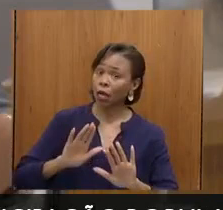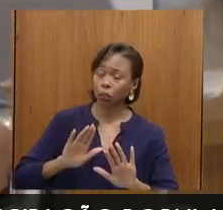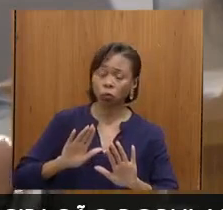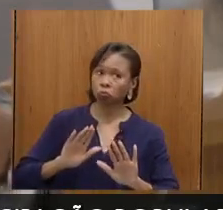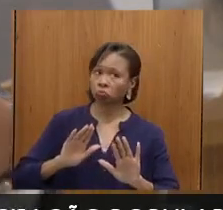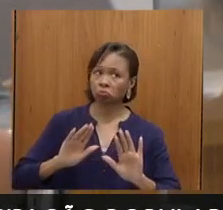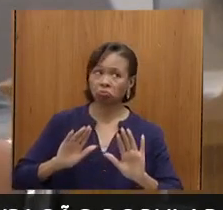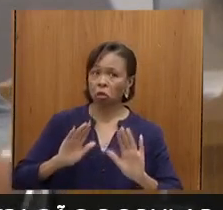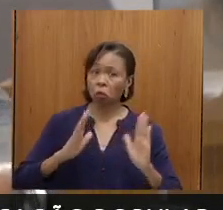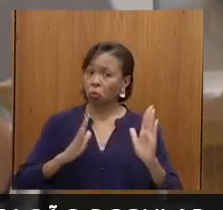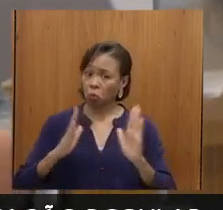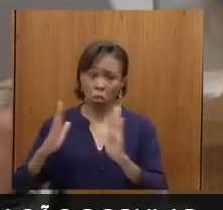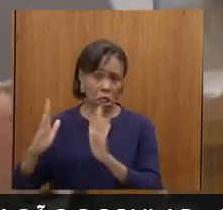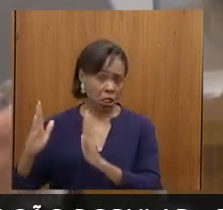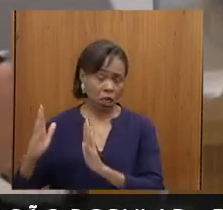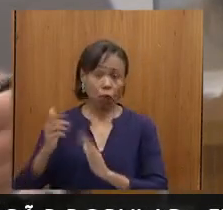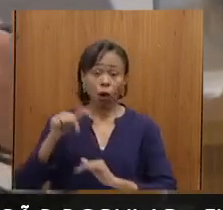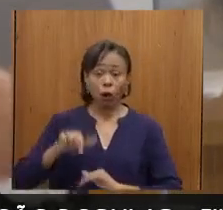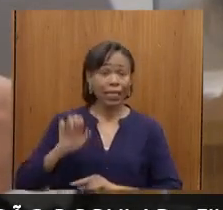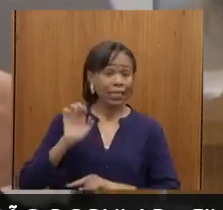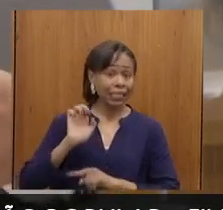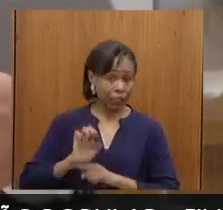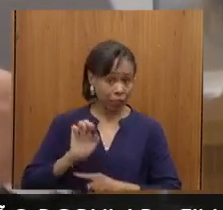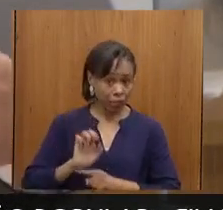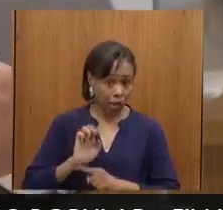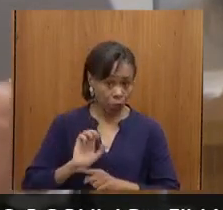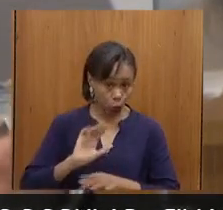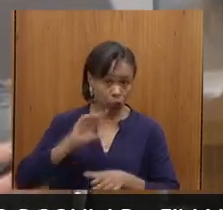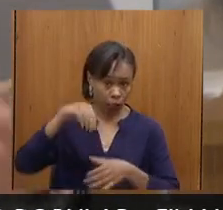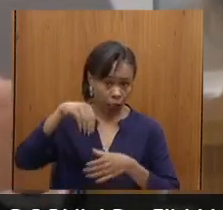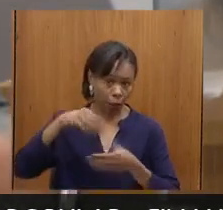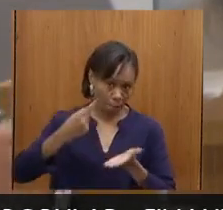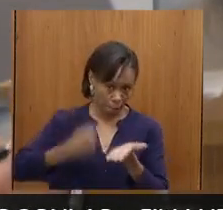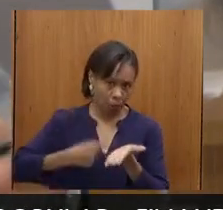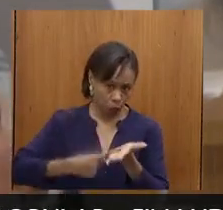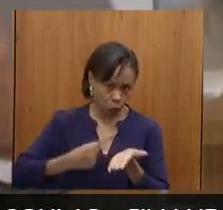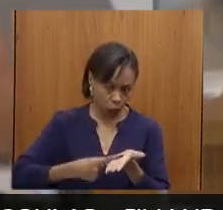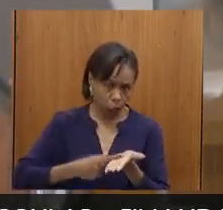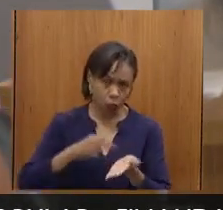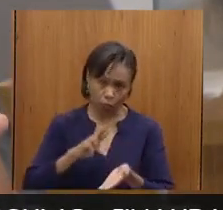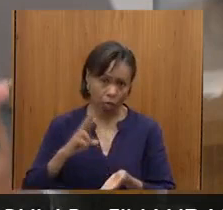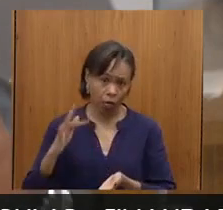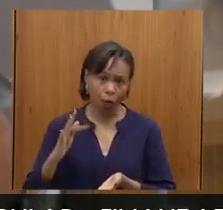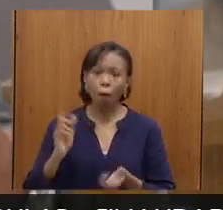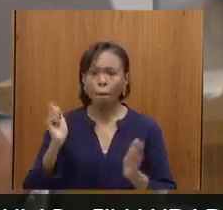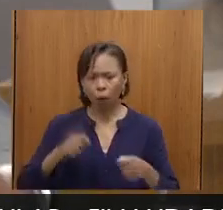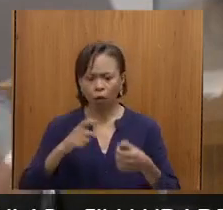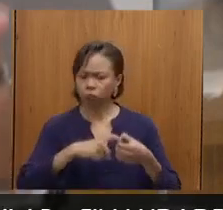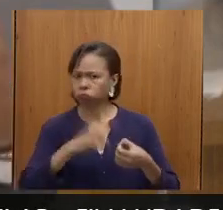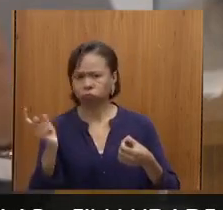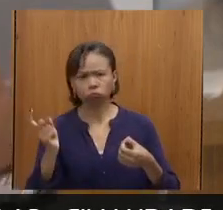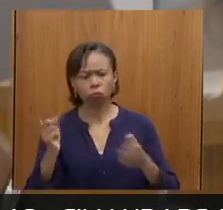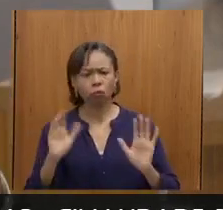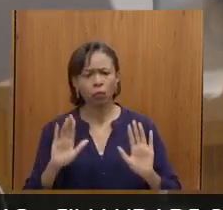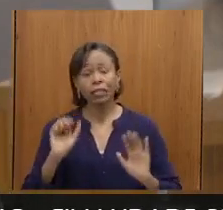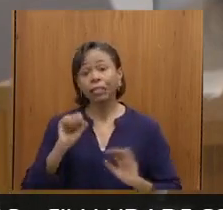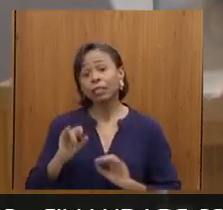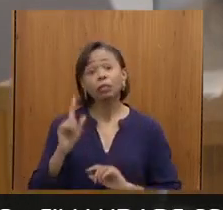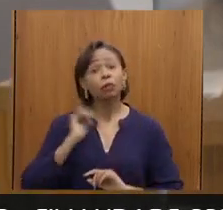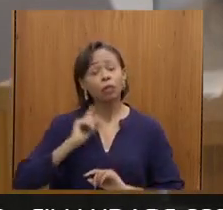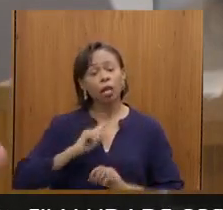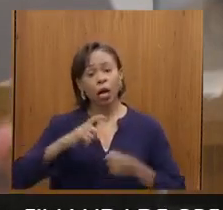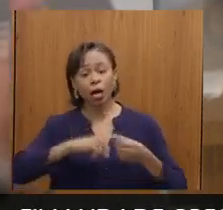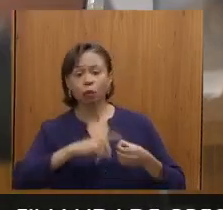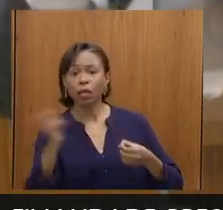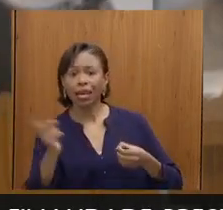que está inserido dentro do regime de recuperação fiscal, ele pode optar por sair. É óbvio que quando o Estado opta por sair do regime de